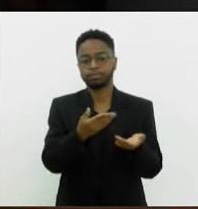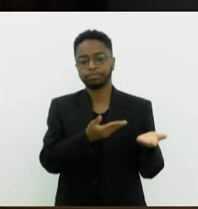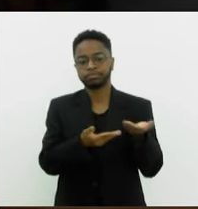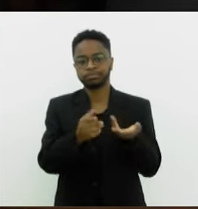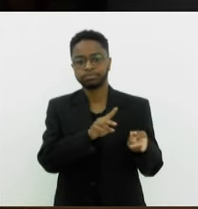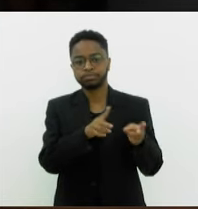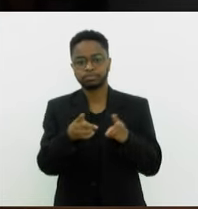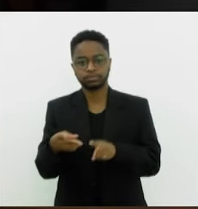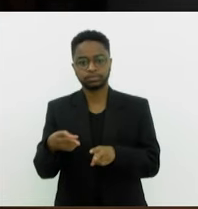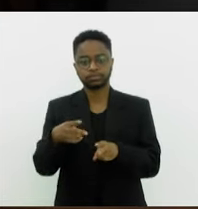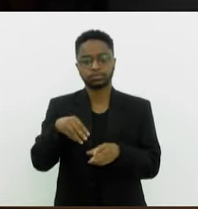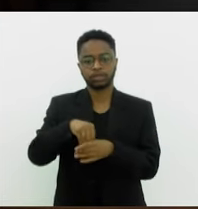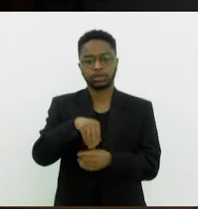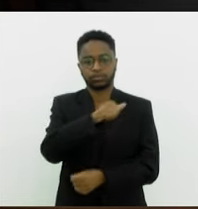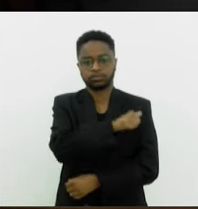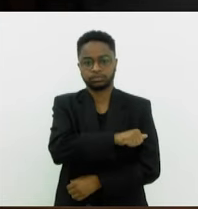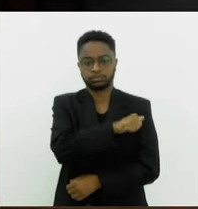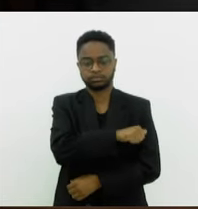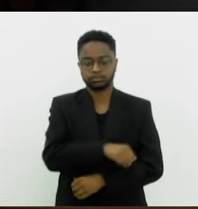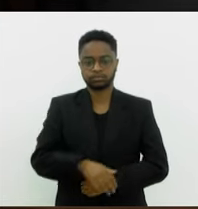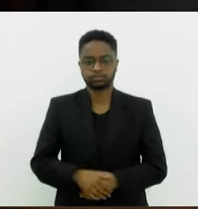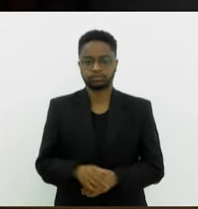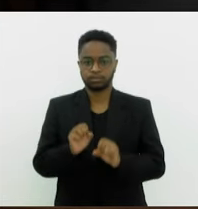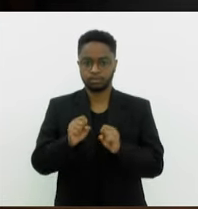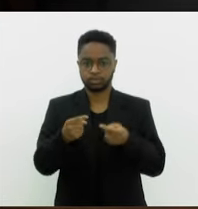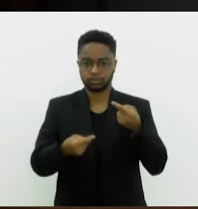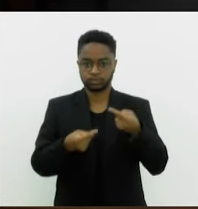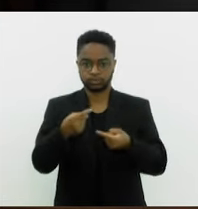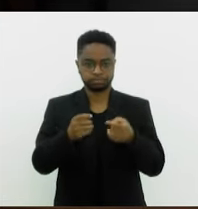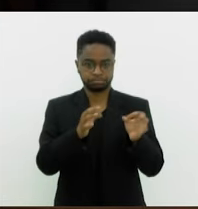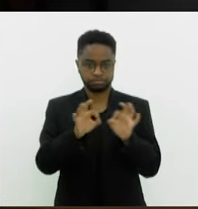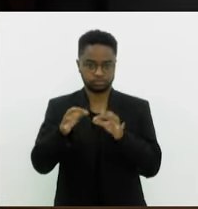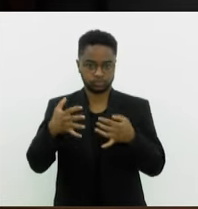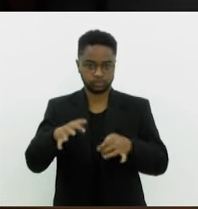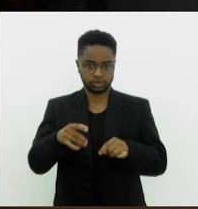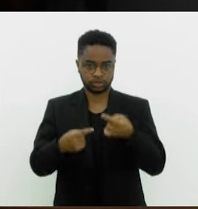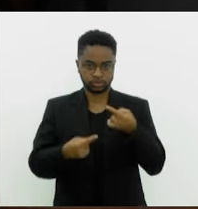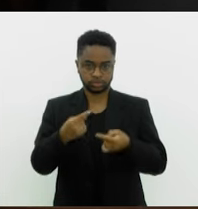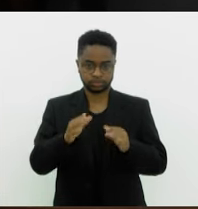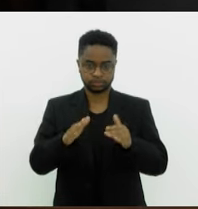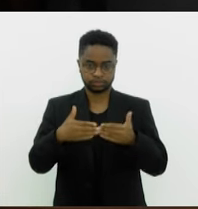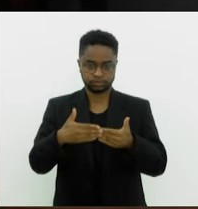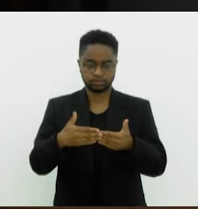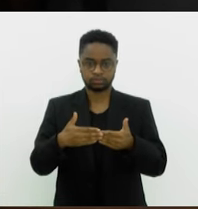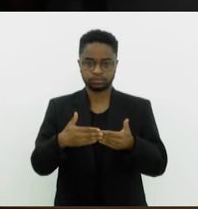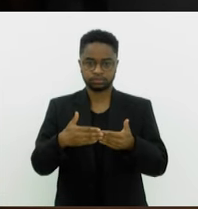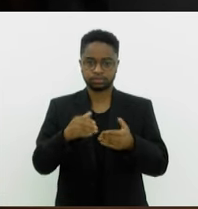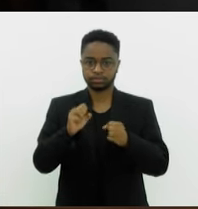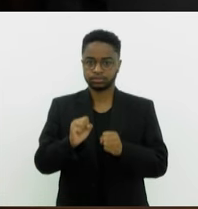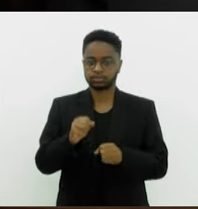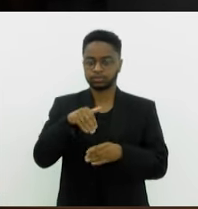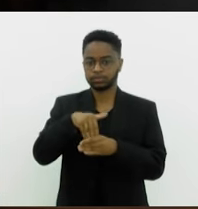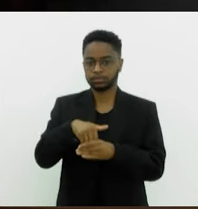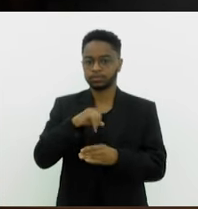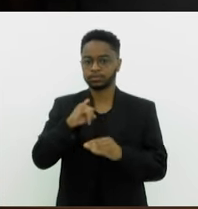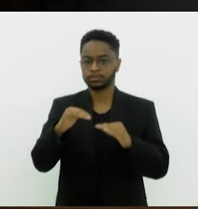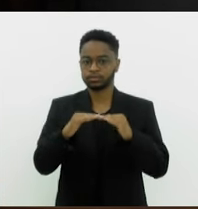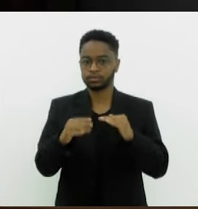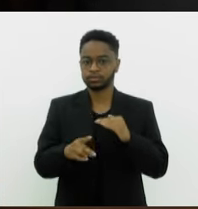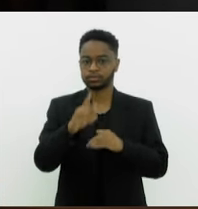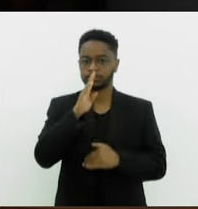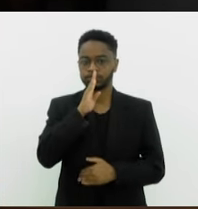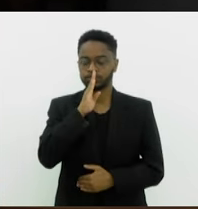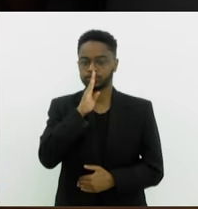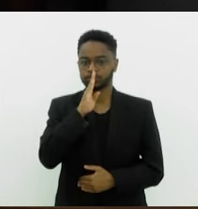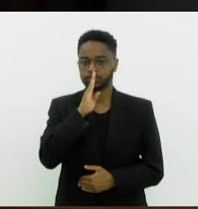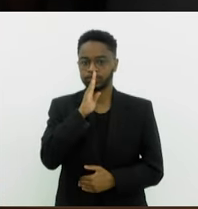no âmbito do Estado do Rio de Janeiro. Em discussão, não havendo quem queira discutir, encerrada a discussão. Em votação, senhores que aprovam, permaneçam